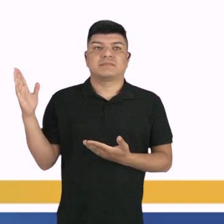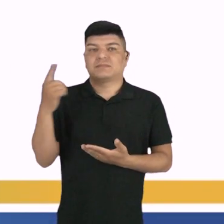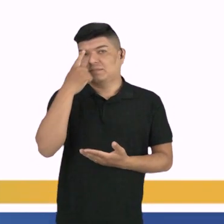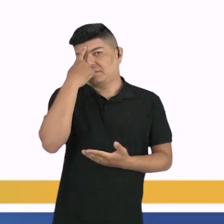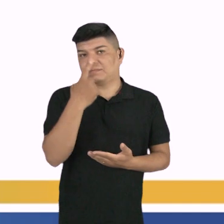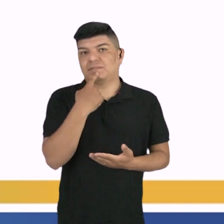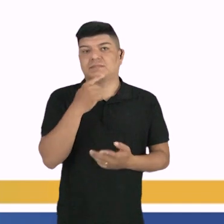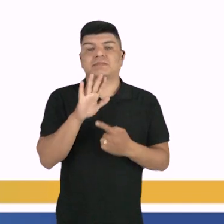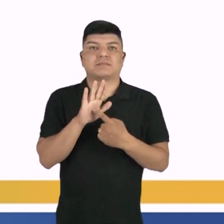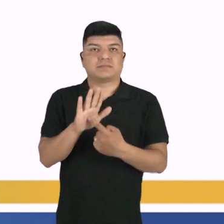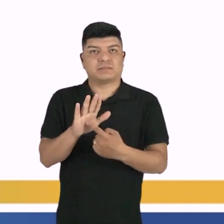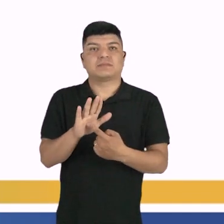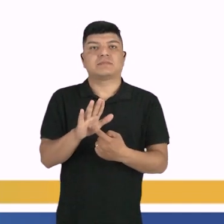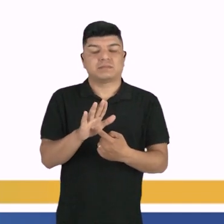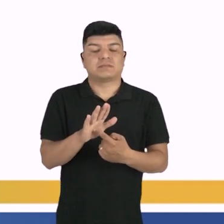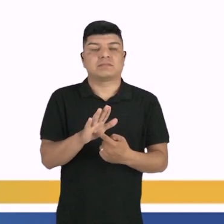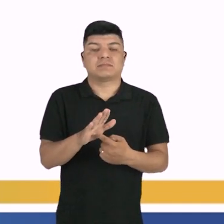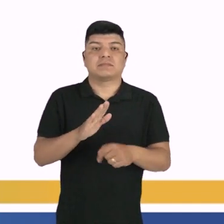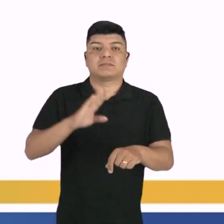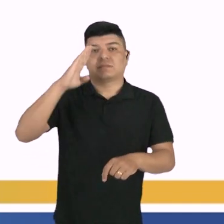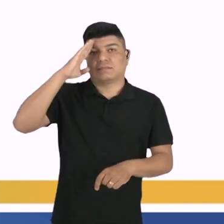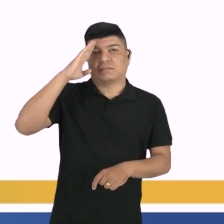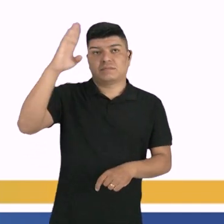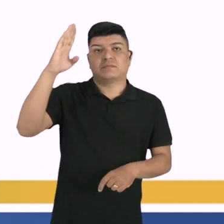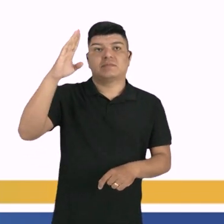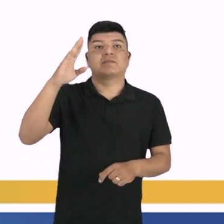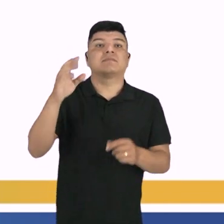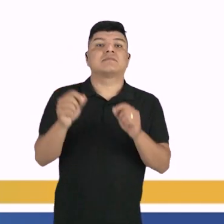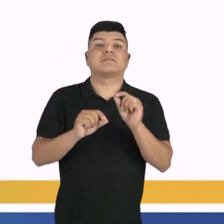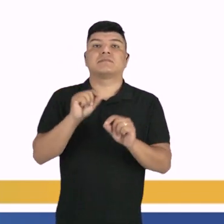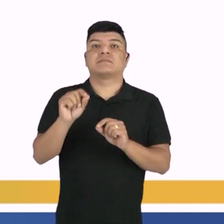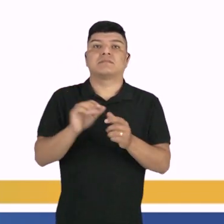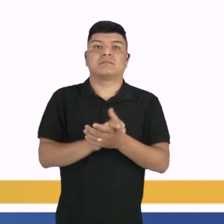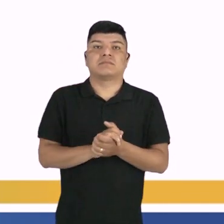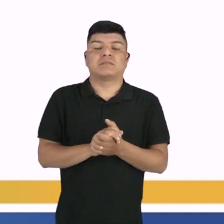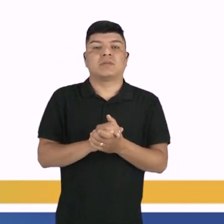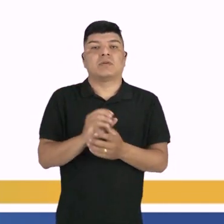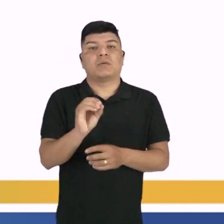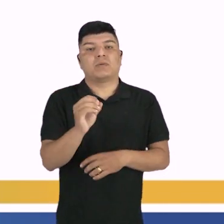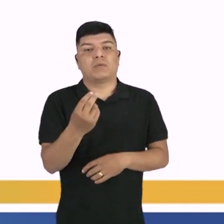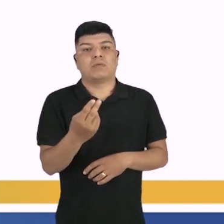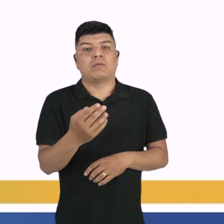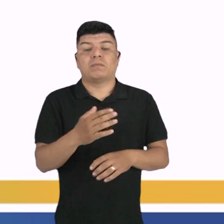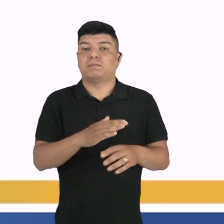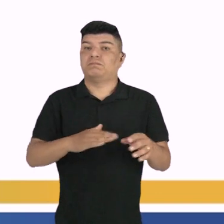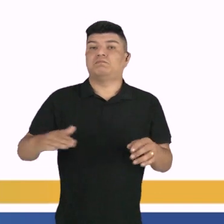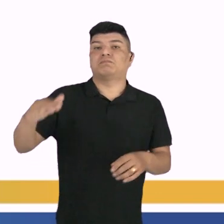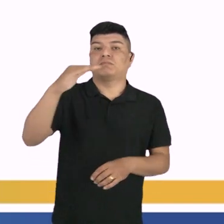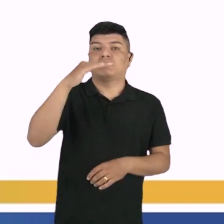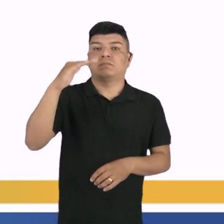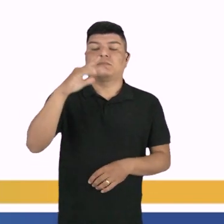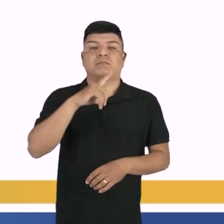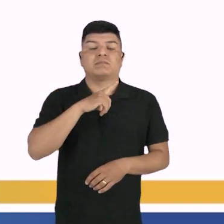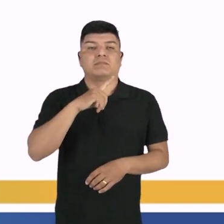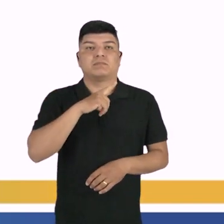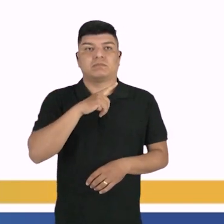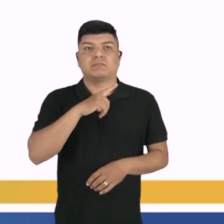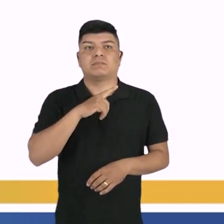que mostra uma das principais obras, ou se não, a maior obra, a